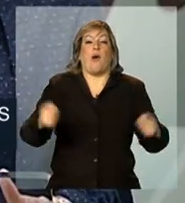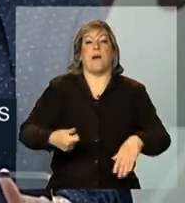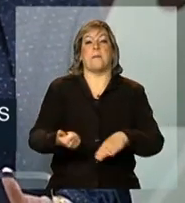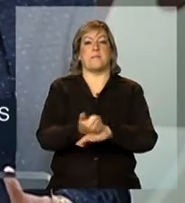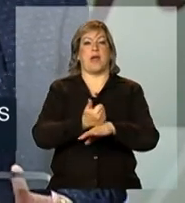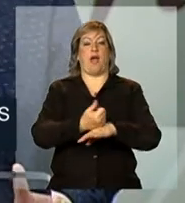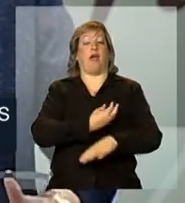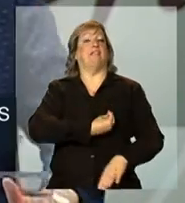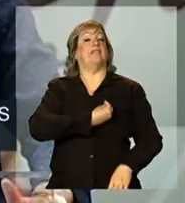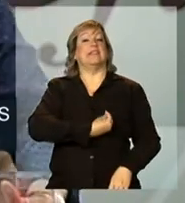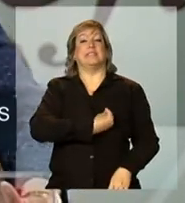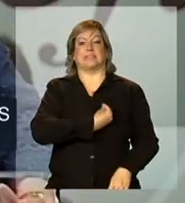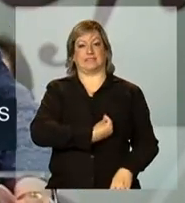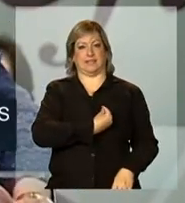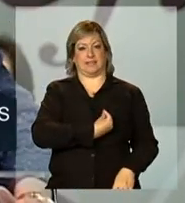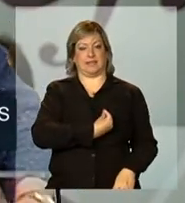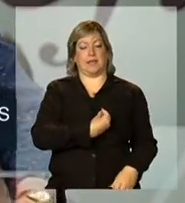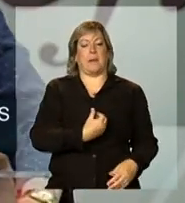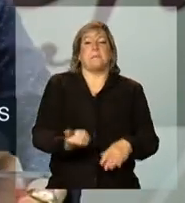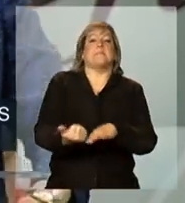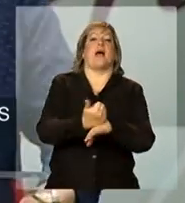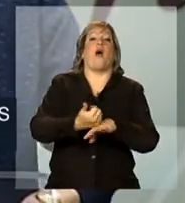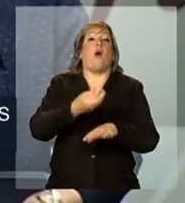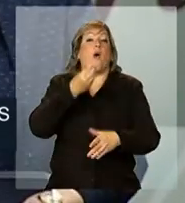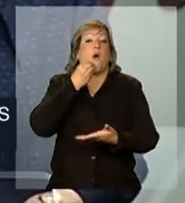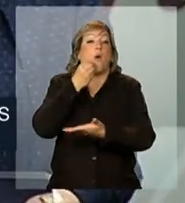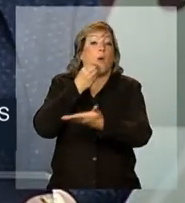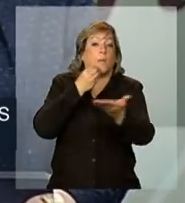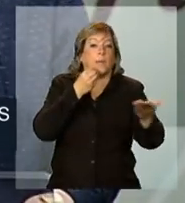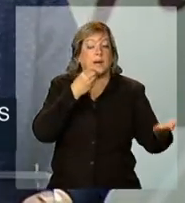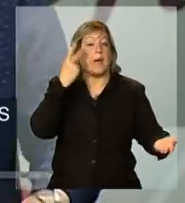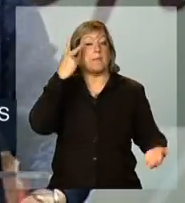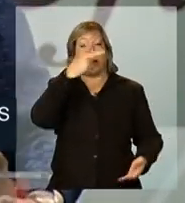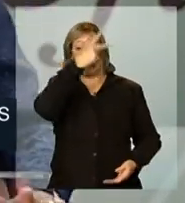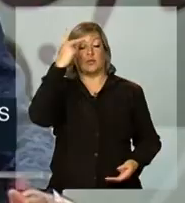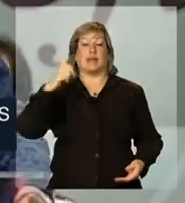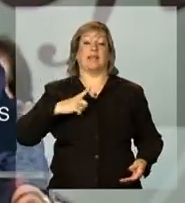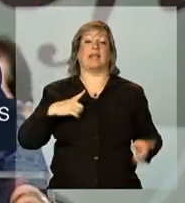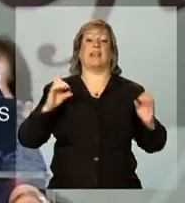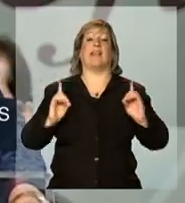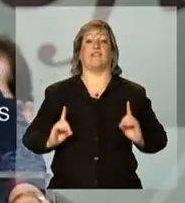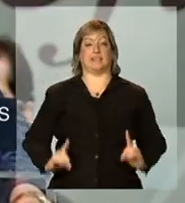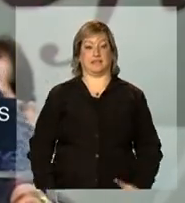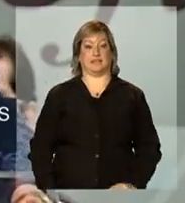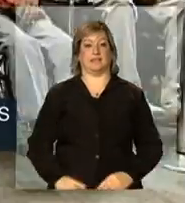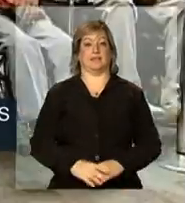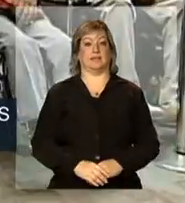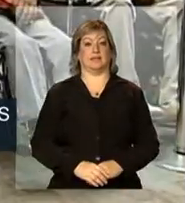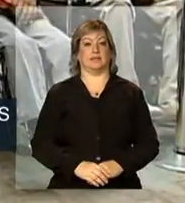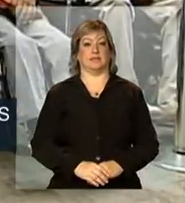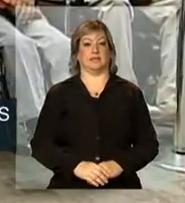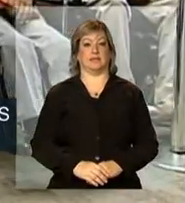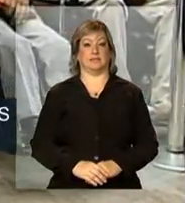de vida, melhores oportunidades para portadores de deficiência.